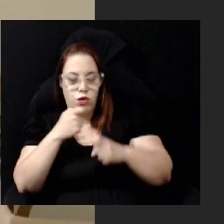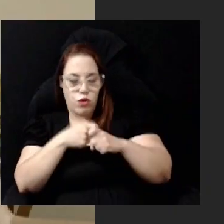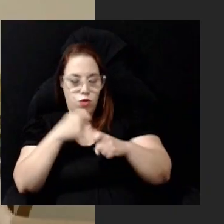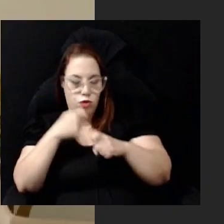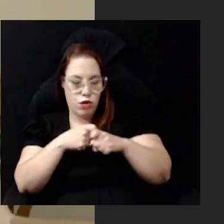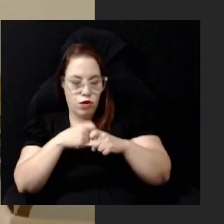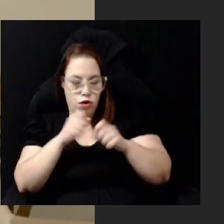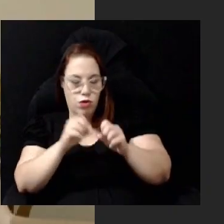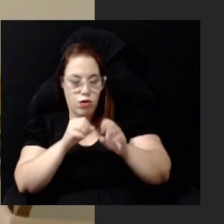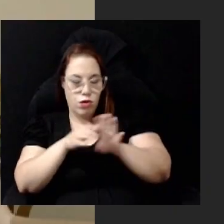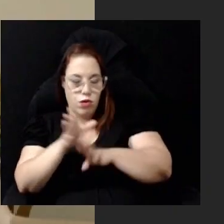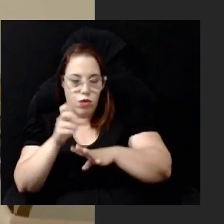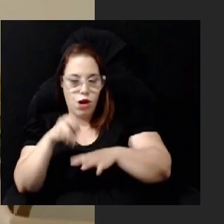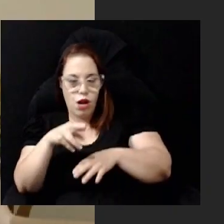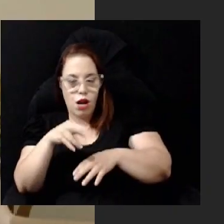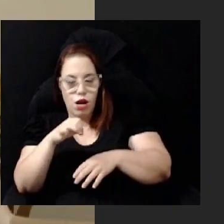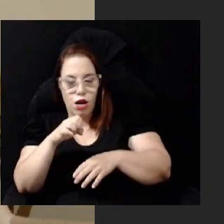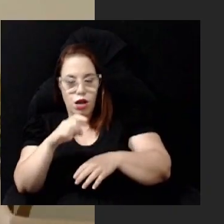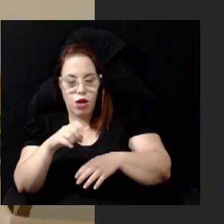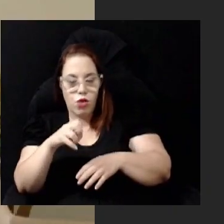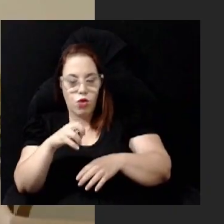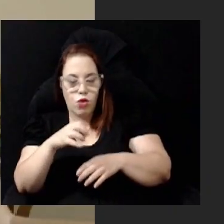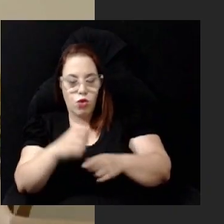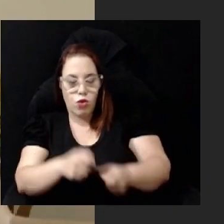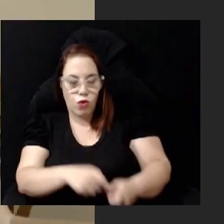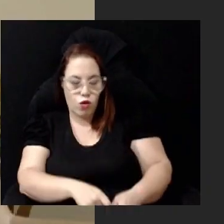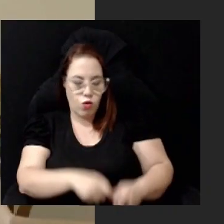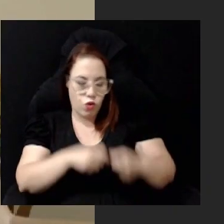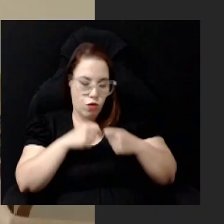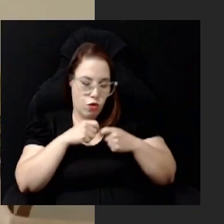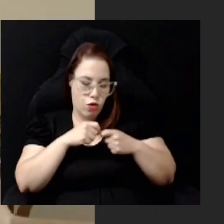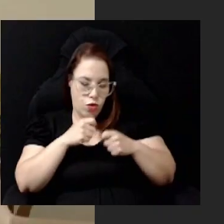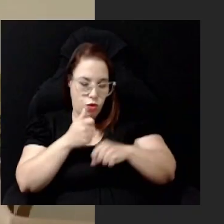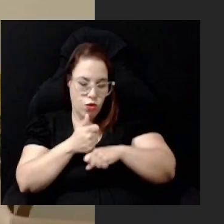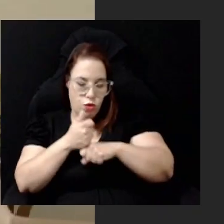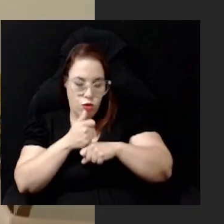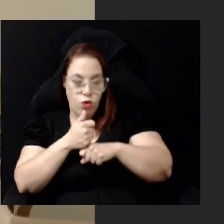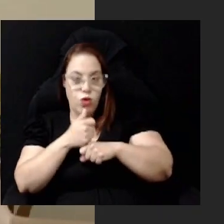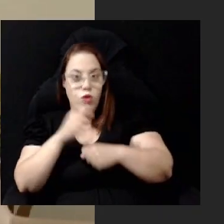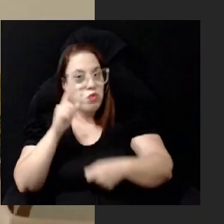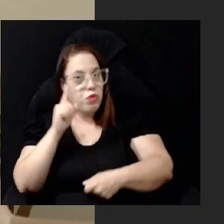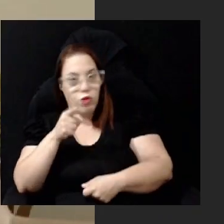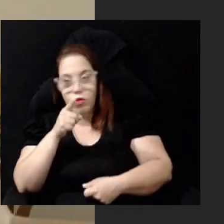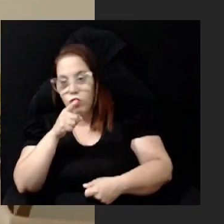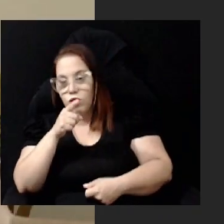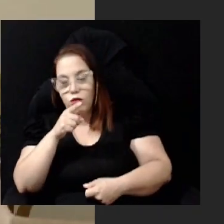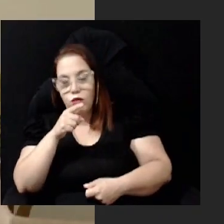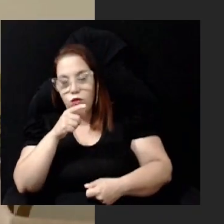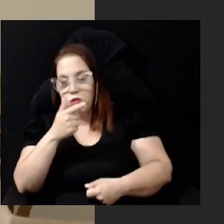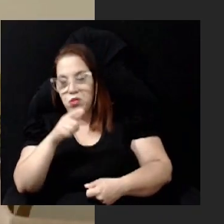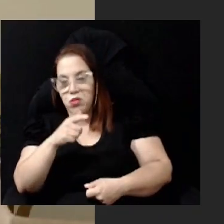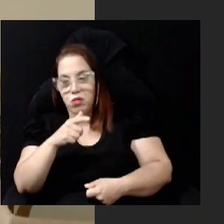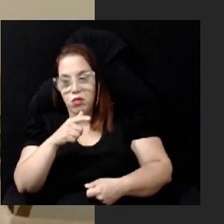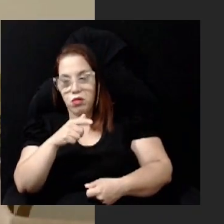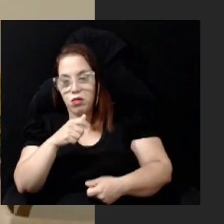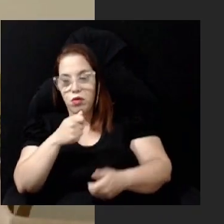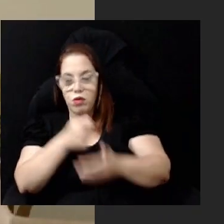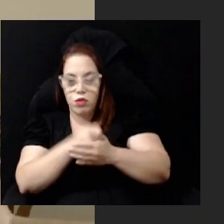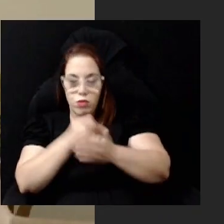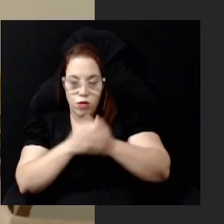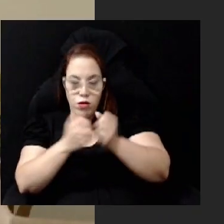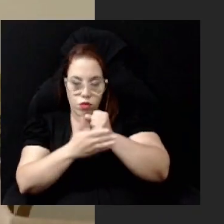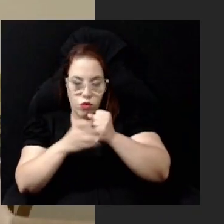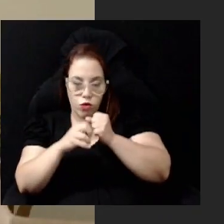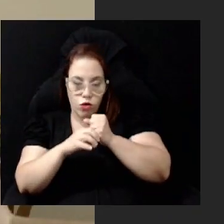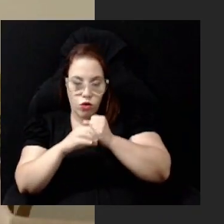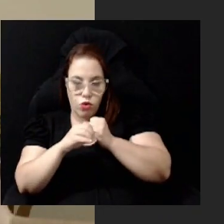para mandar para análise. O oncologista, se não tem o diagnóstico definido e firmado, o